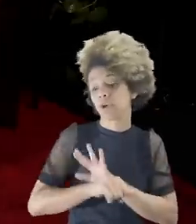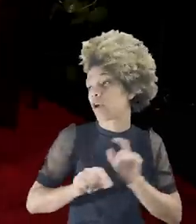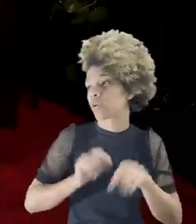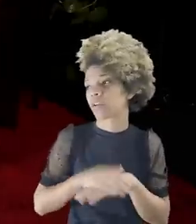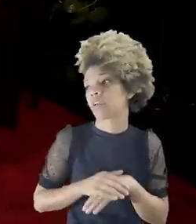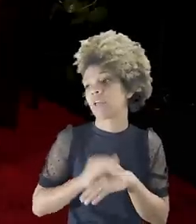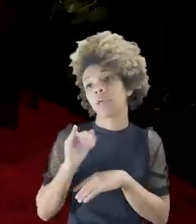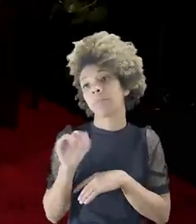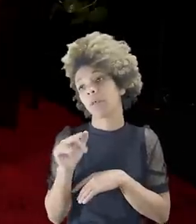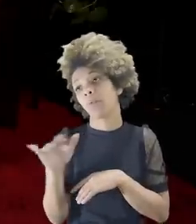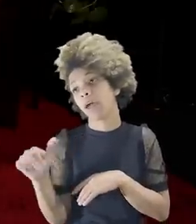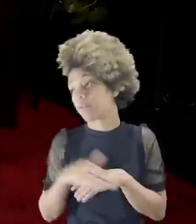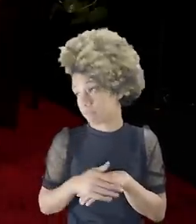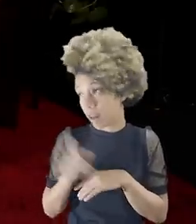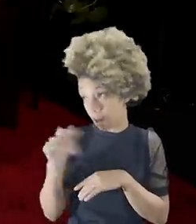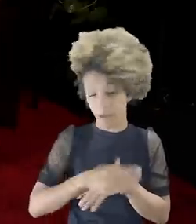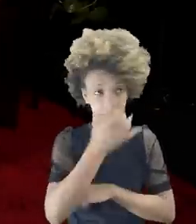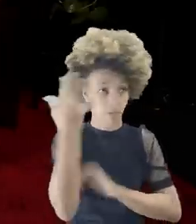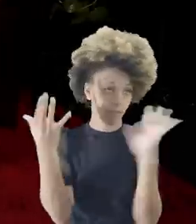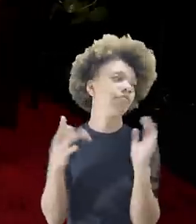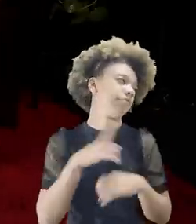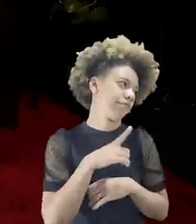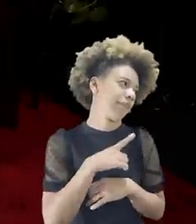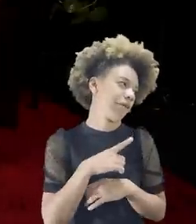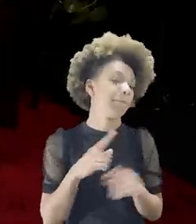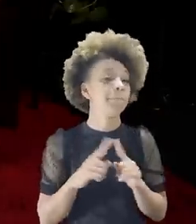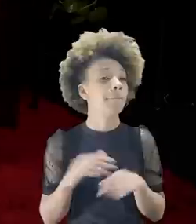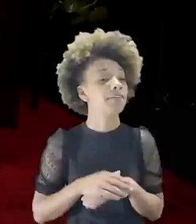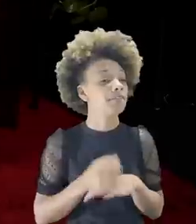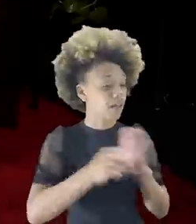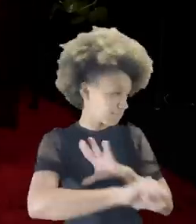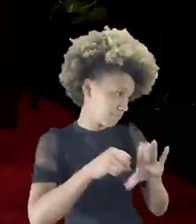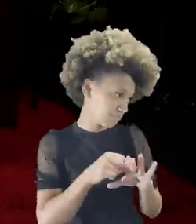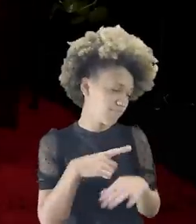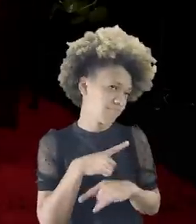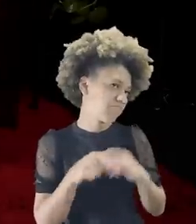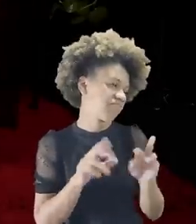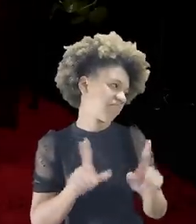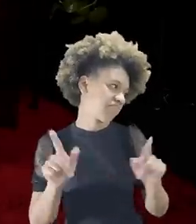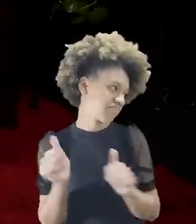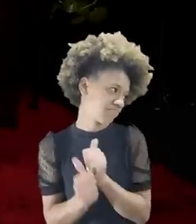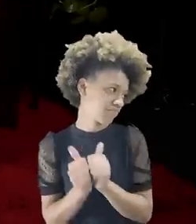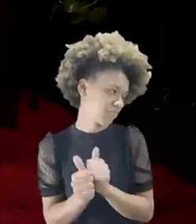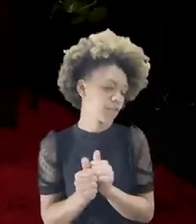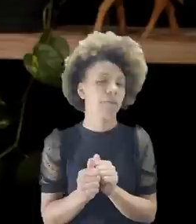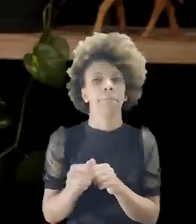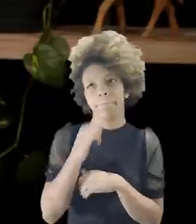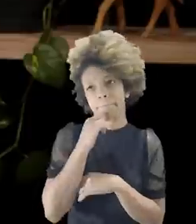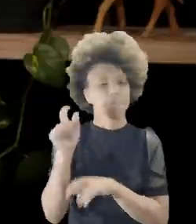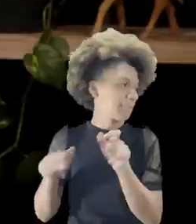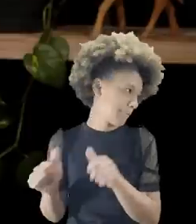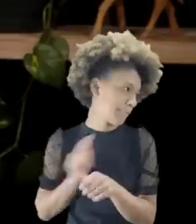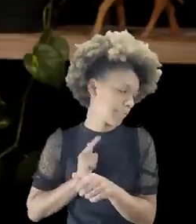das hipó você vai lá no Ibirapuera um pouquinho mas vai ter a galera do basquete é diferente da galera do futebol a galera do futebol